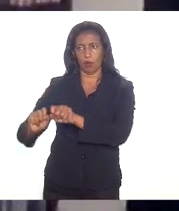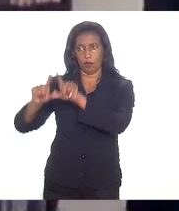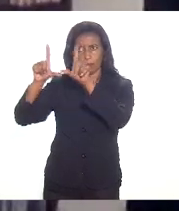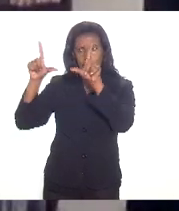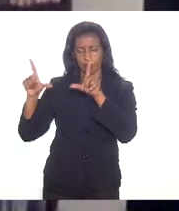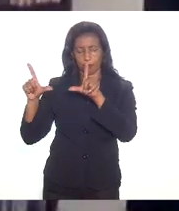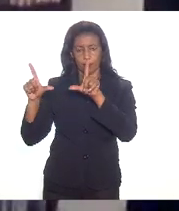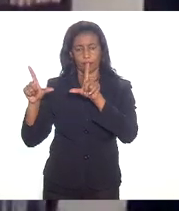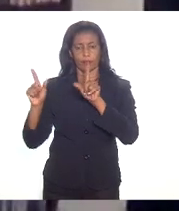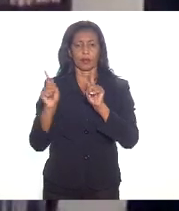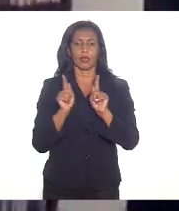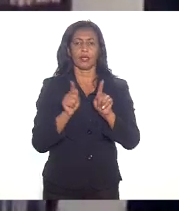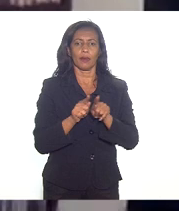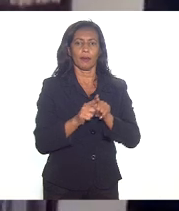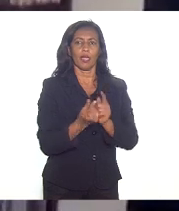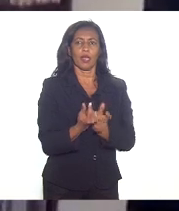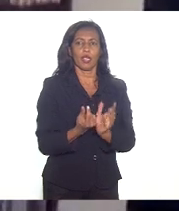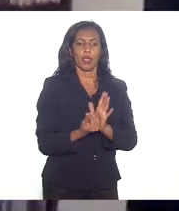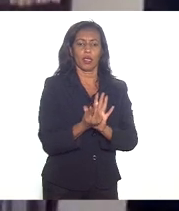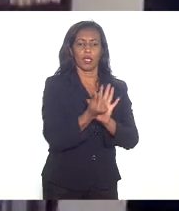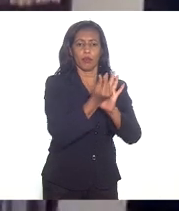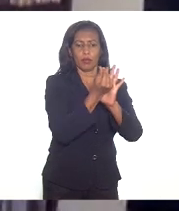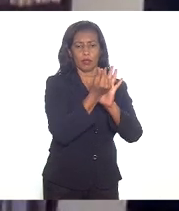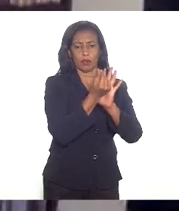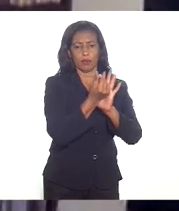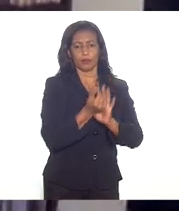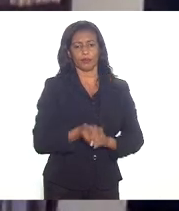Tributação, do secretário de